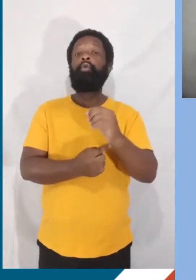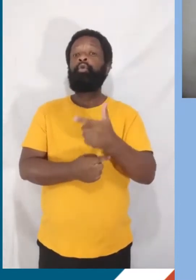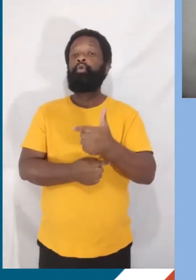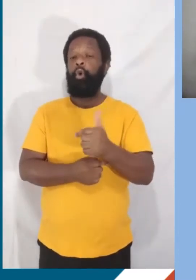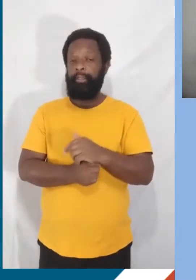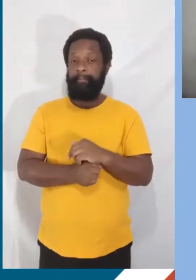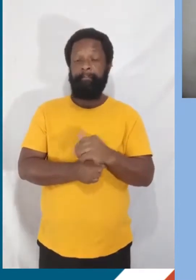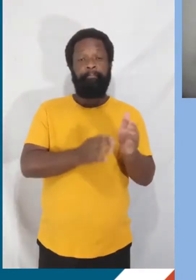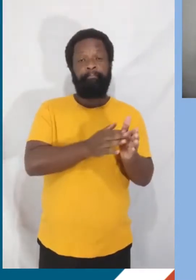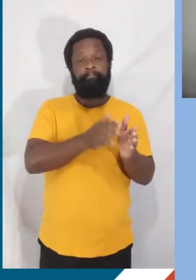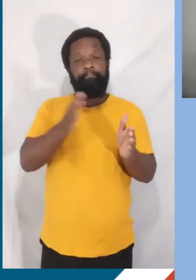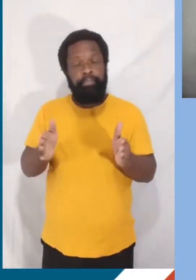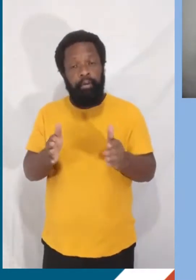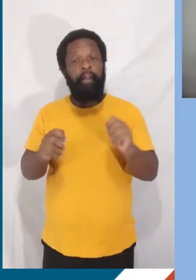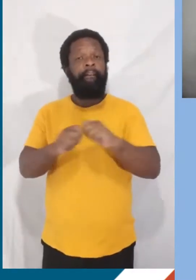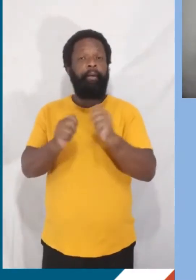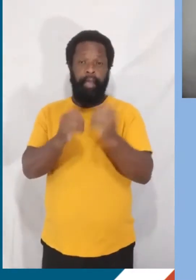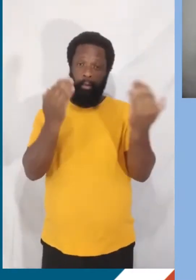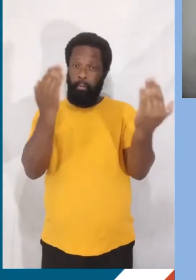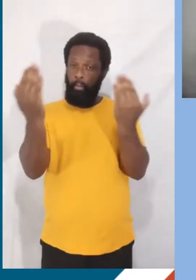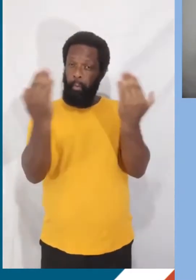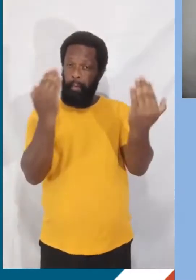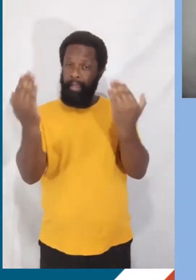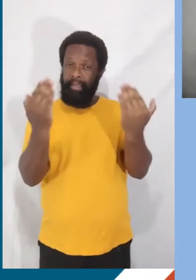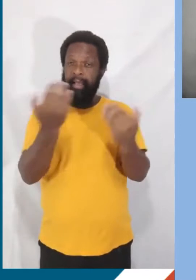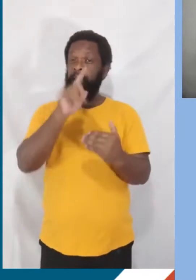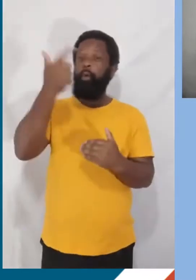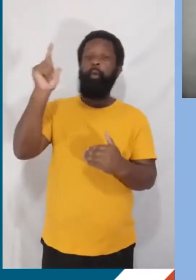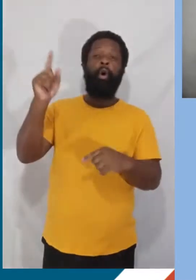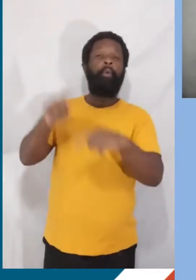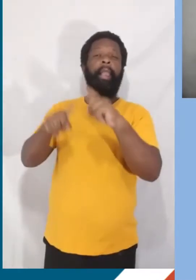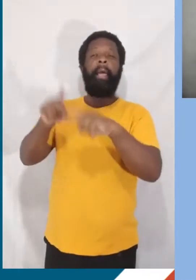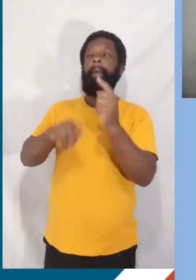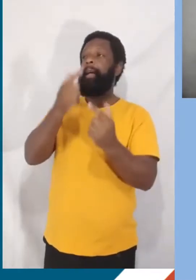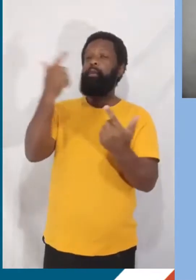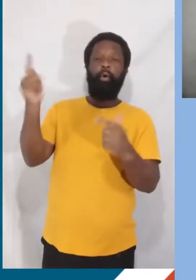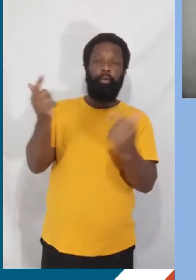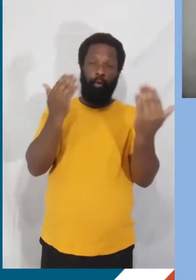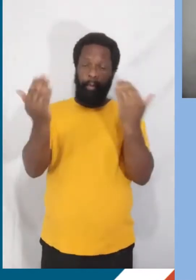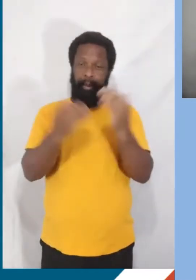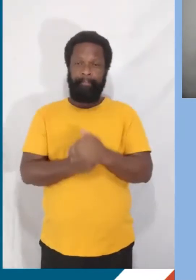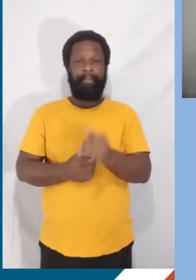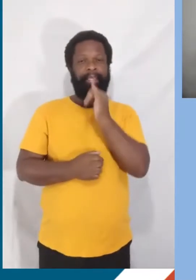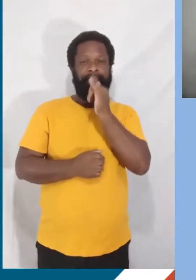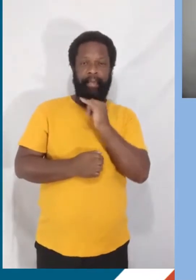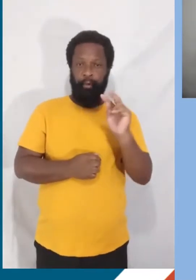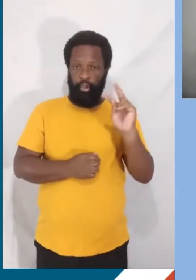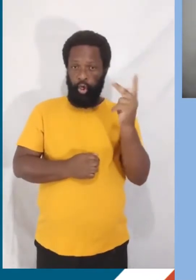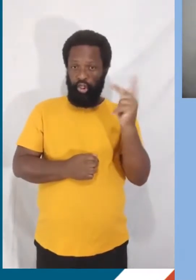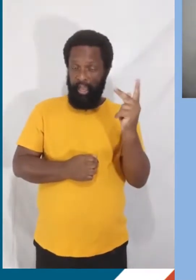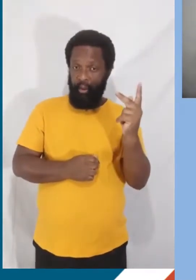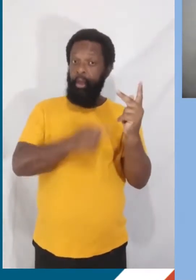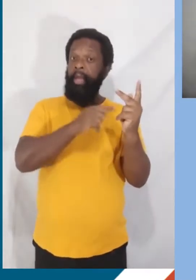12. E partindo disso, a gente iria fazer comparações com os outros elementos. Então, por exemplo,